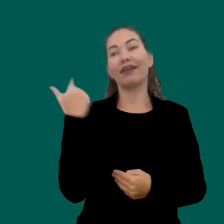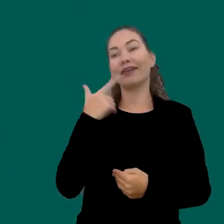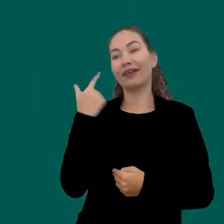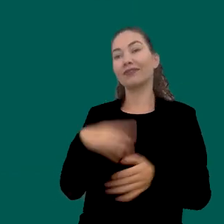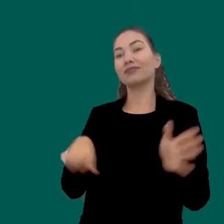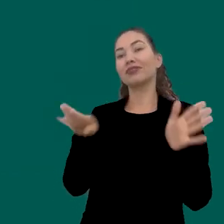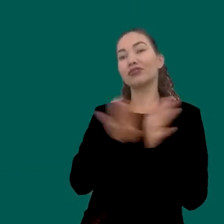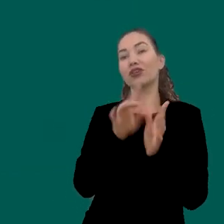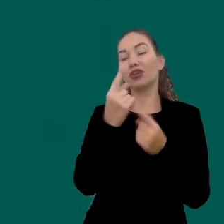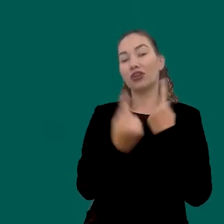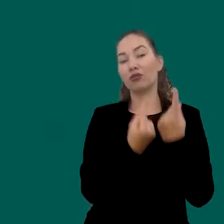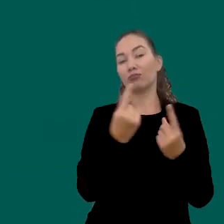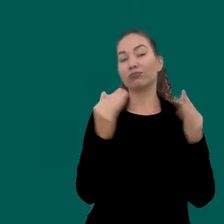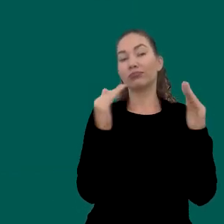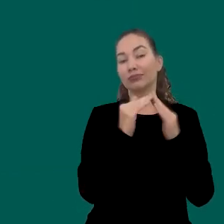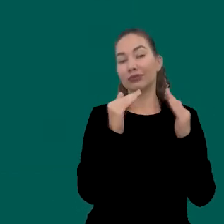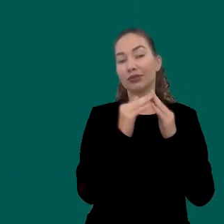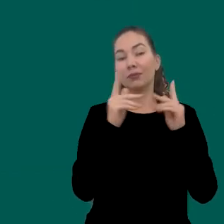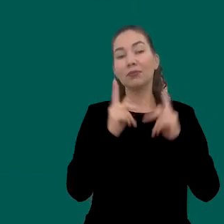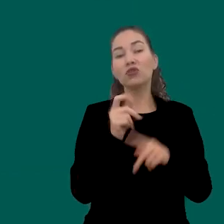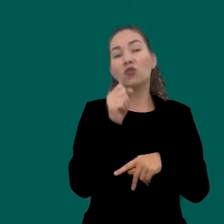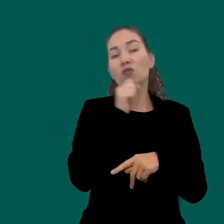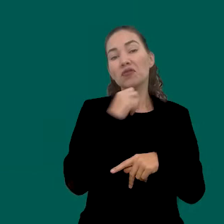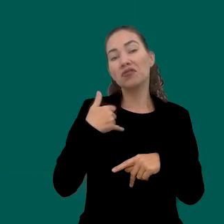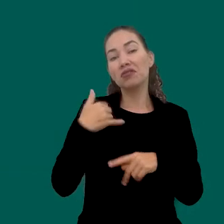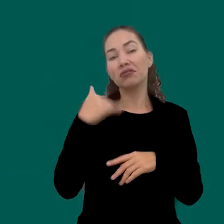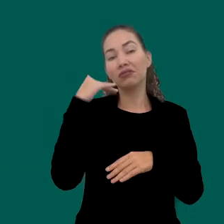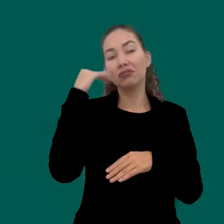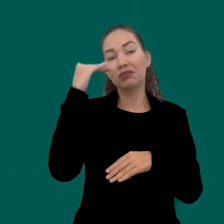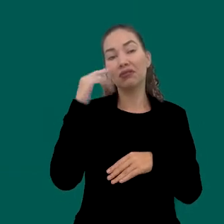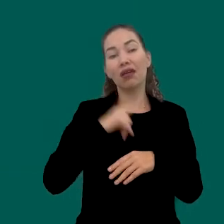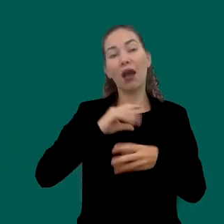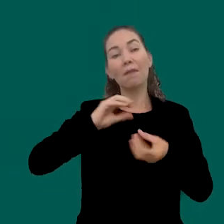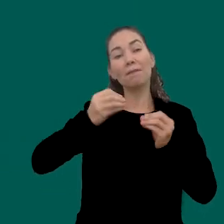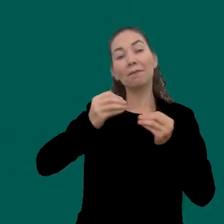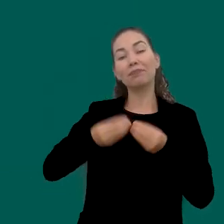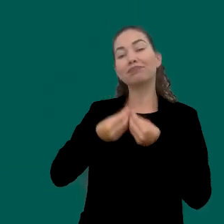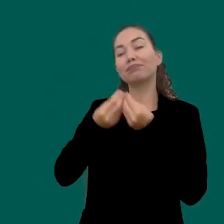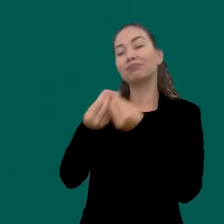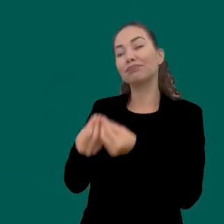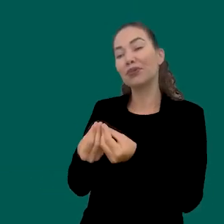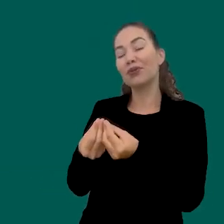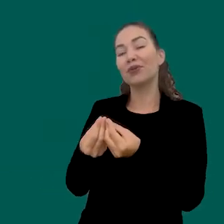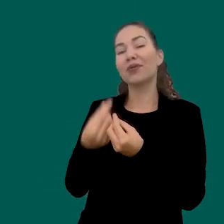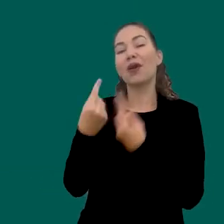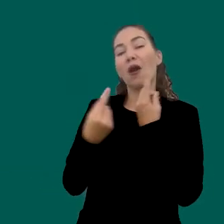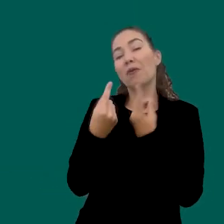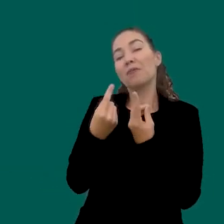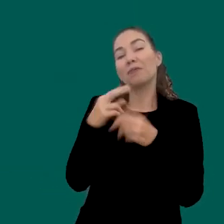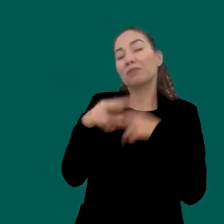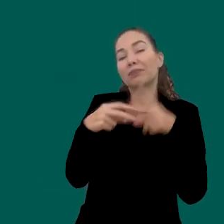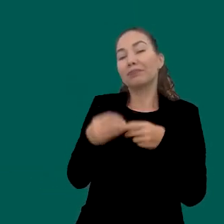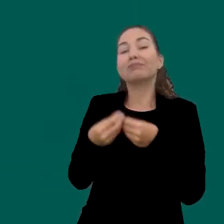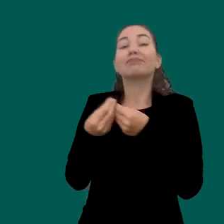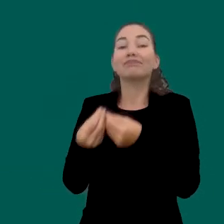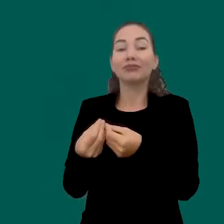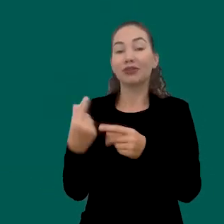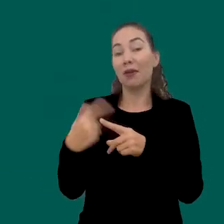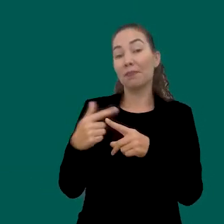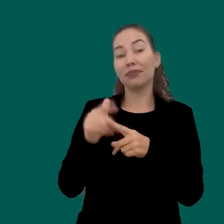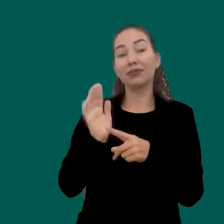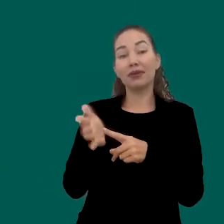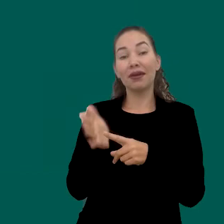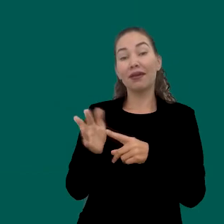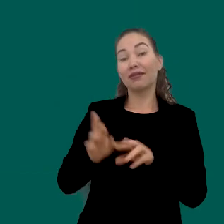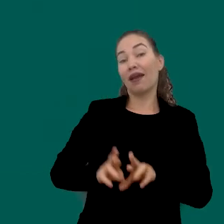em algumas residências, pessoas idosas, chegam a dar bombonzinho para ele, chegam a dar alguns mimos para ele, porque tem essa questão